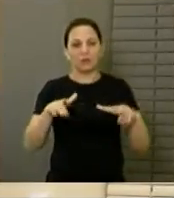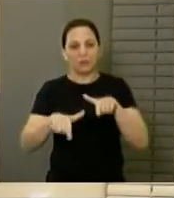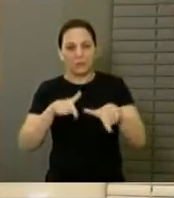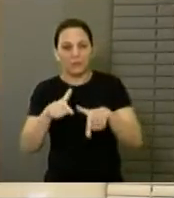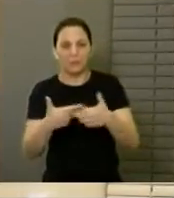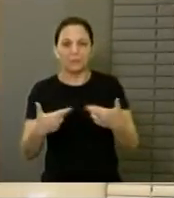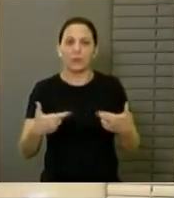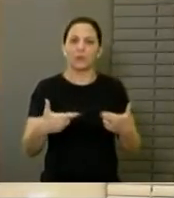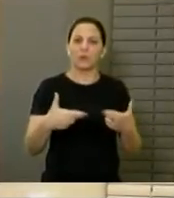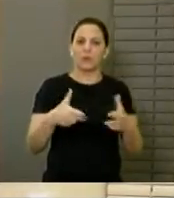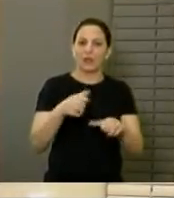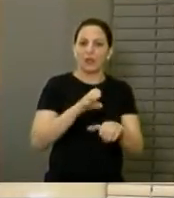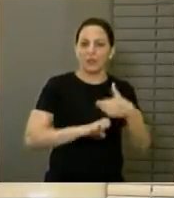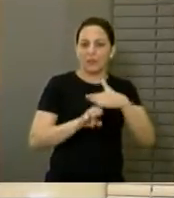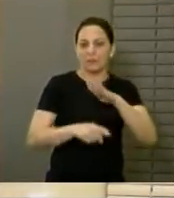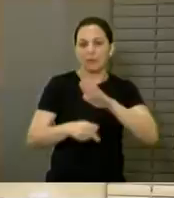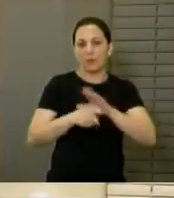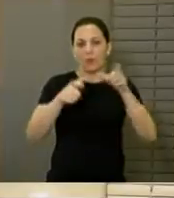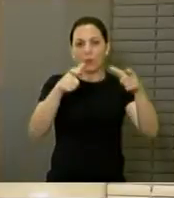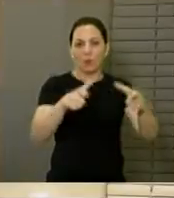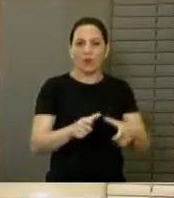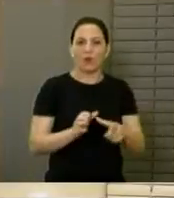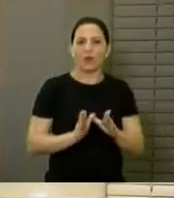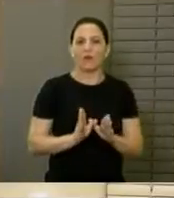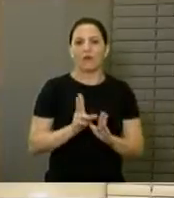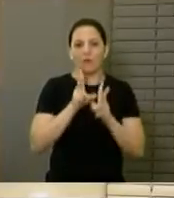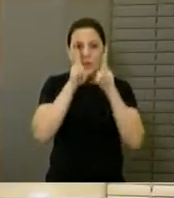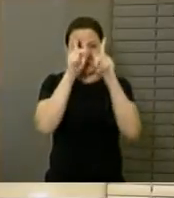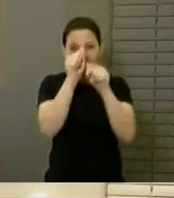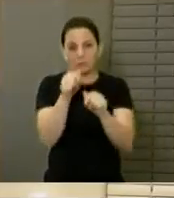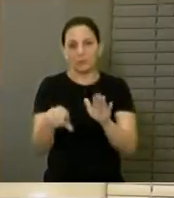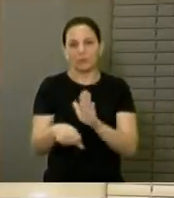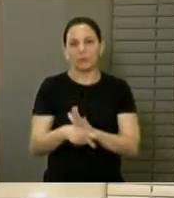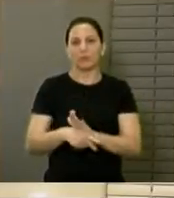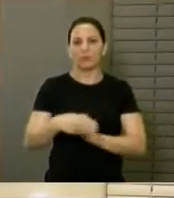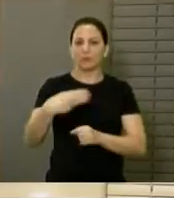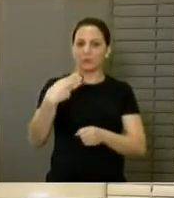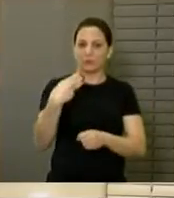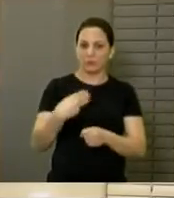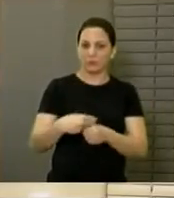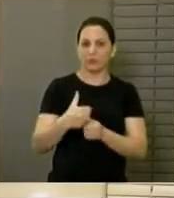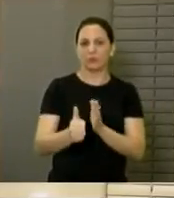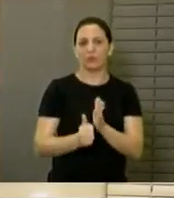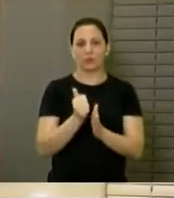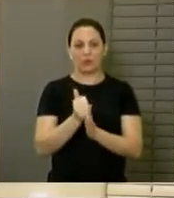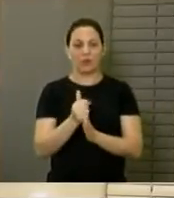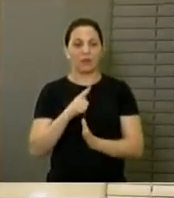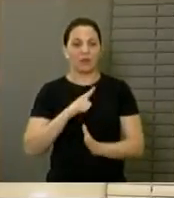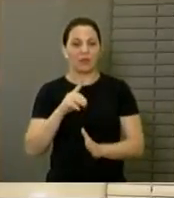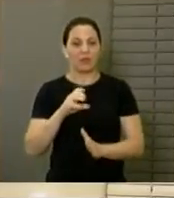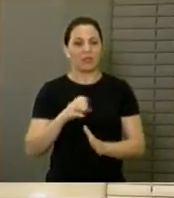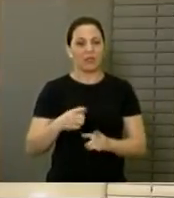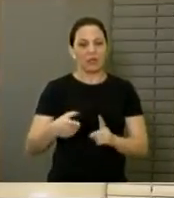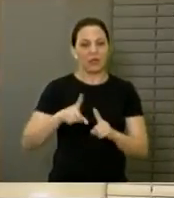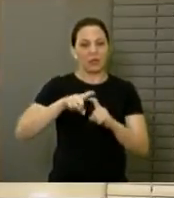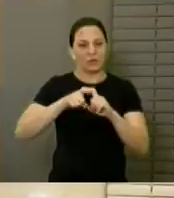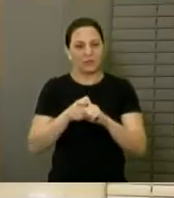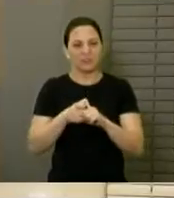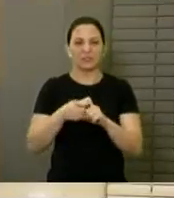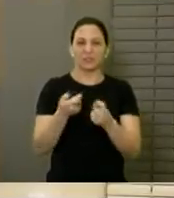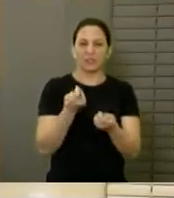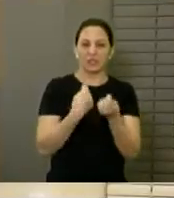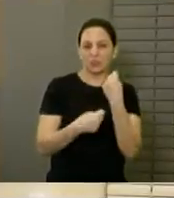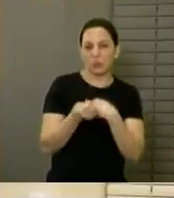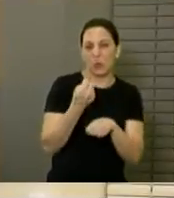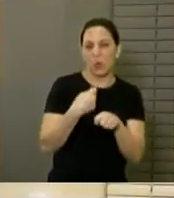empresa local e no fortalecimento do nosso município. Assumo este mandato em meio a uma grande crise econômica e política. Durante